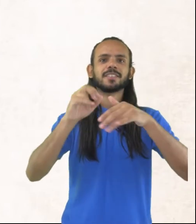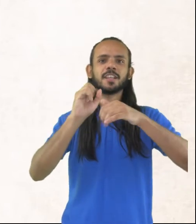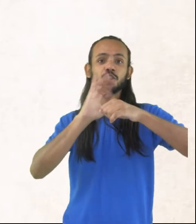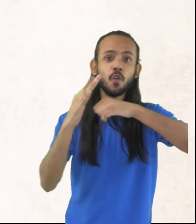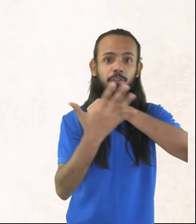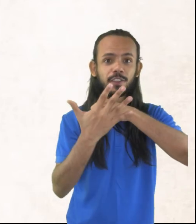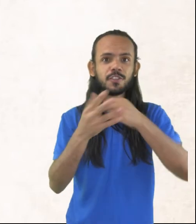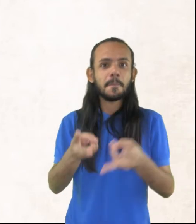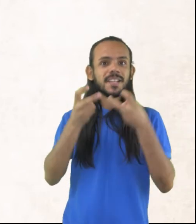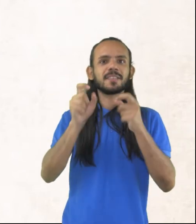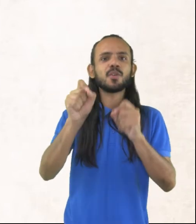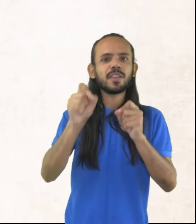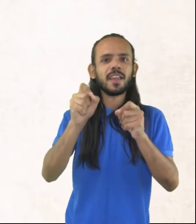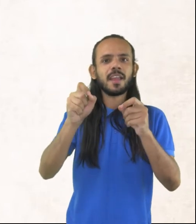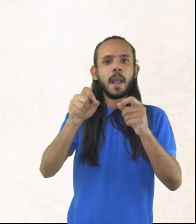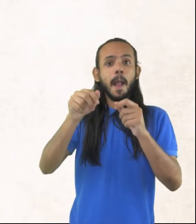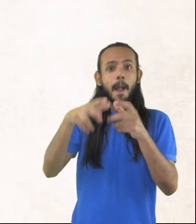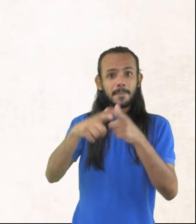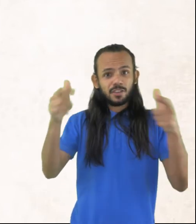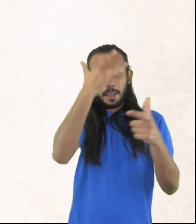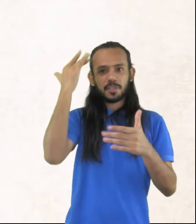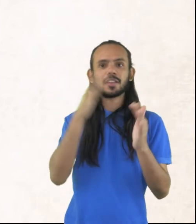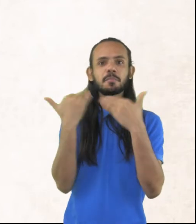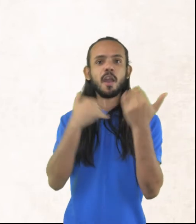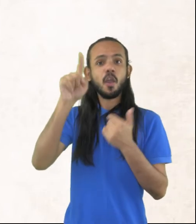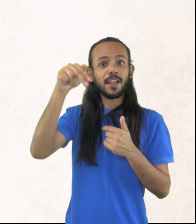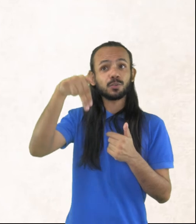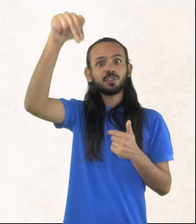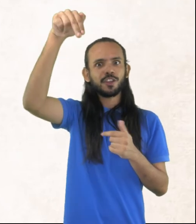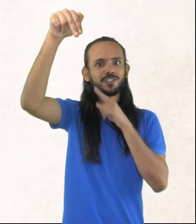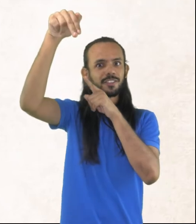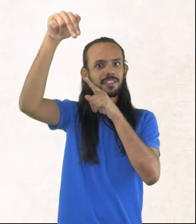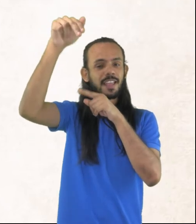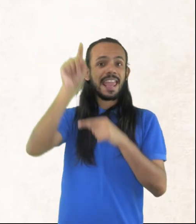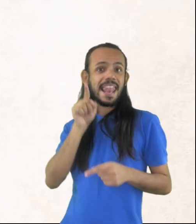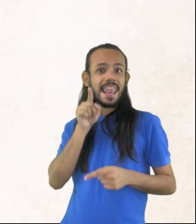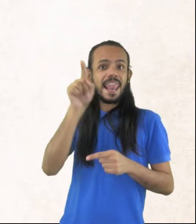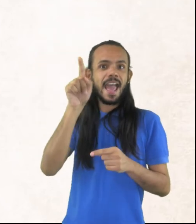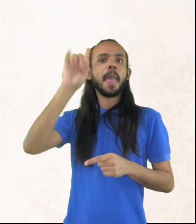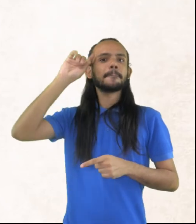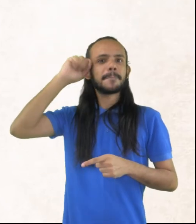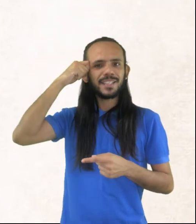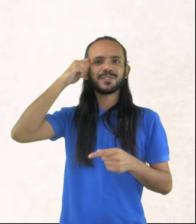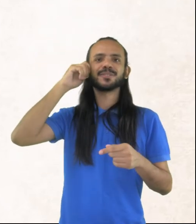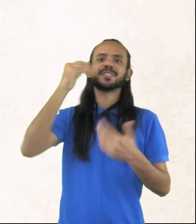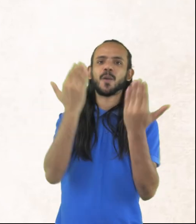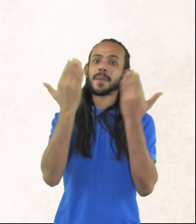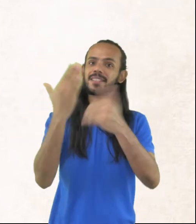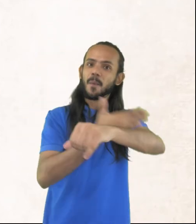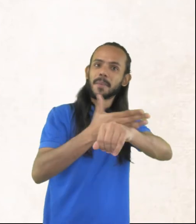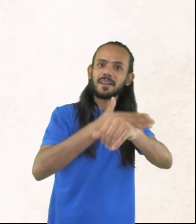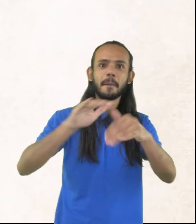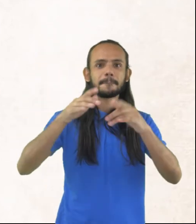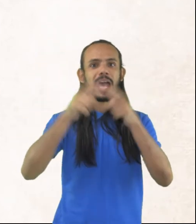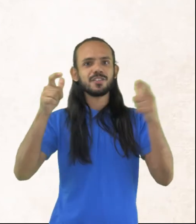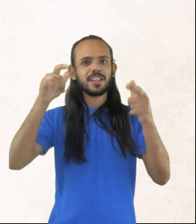indicou que a mortalidade era consideravelmente maior em regiões do norte e entre negros e pardos em comparação com brancos.